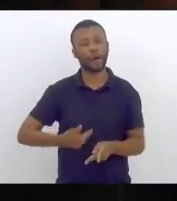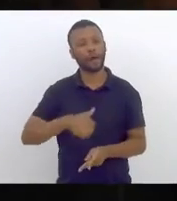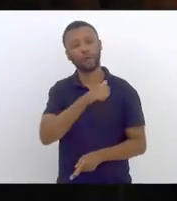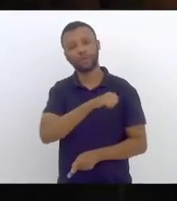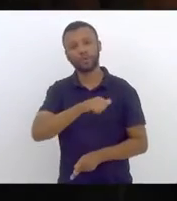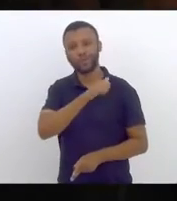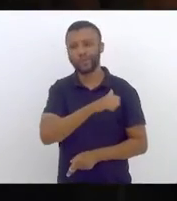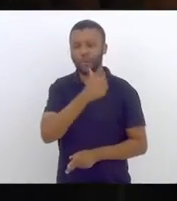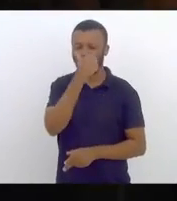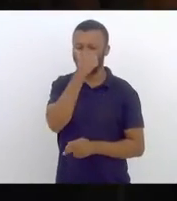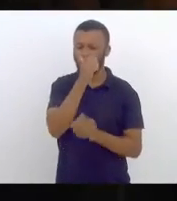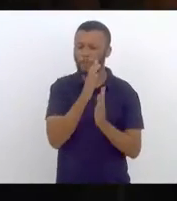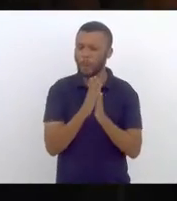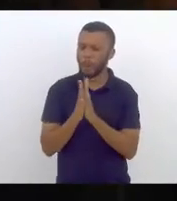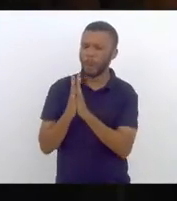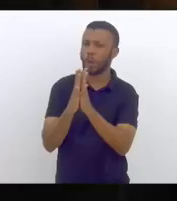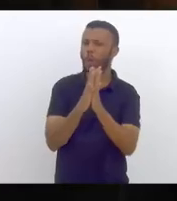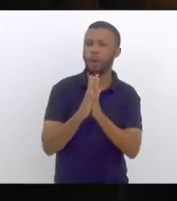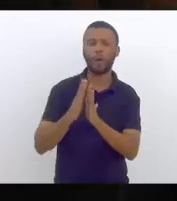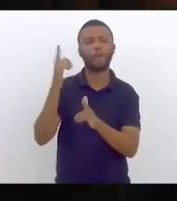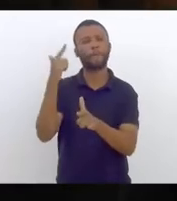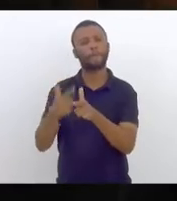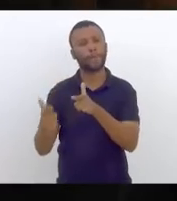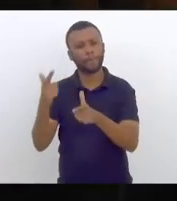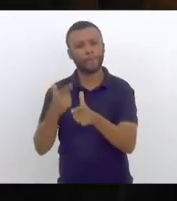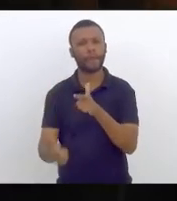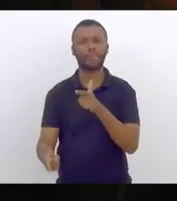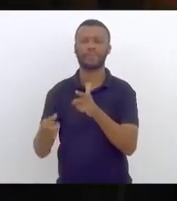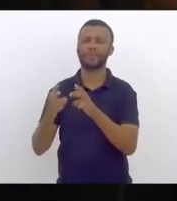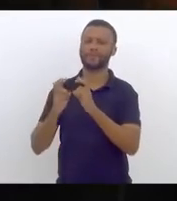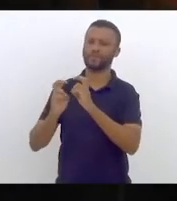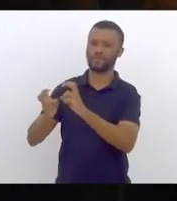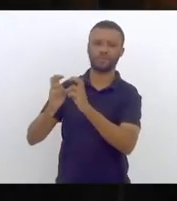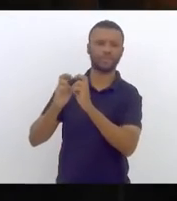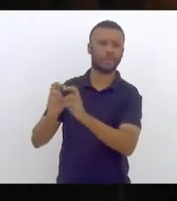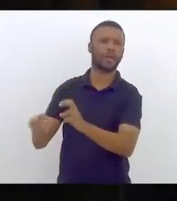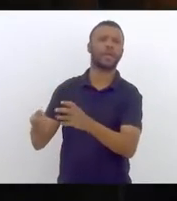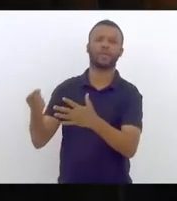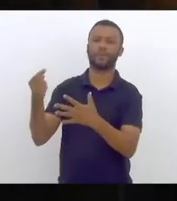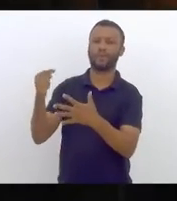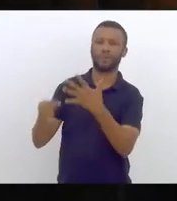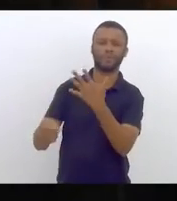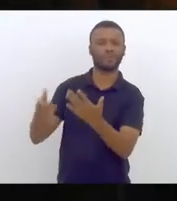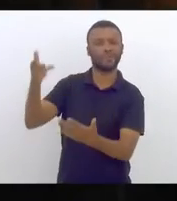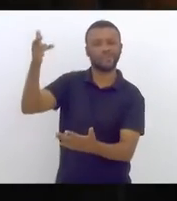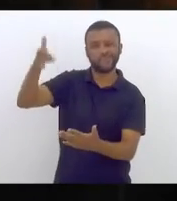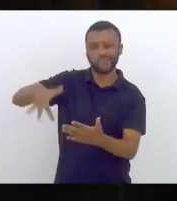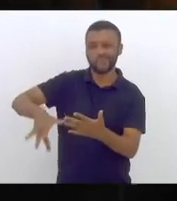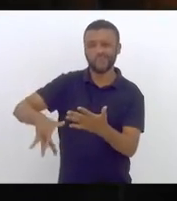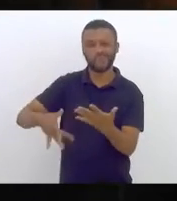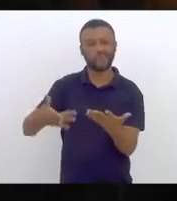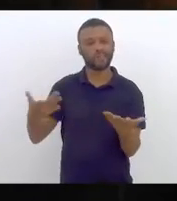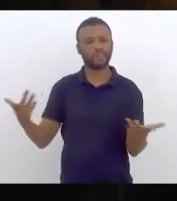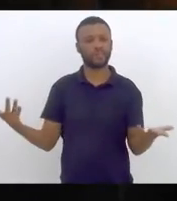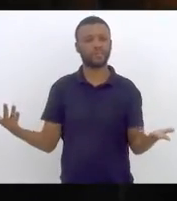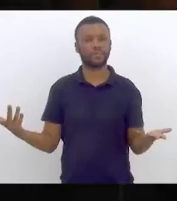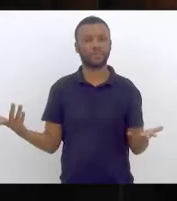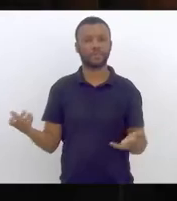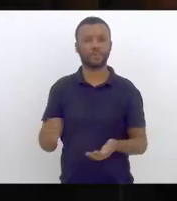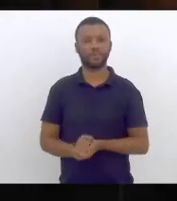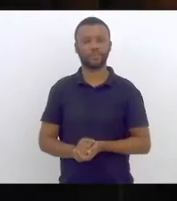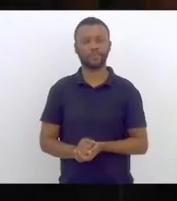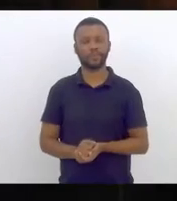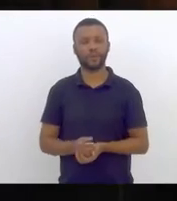dia sofrendo com a supervia, com os trens que estão completamente sucateados, com uma lógica